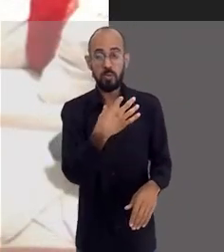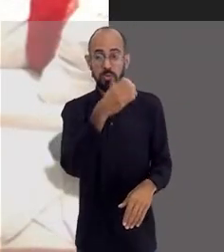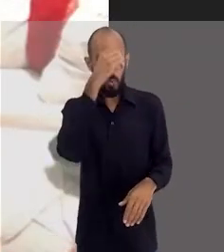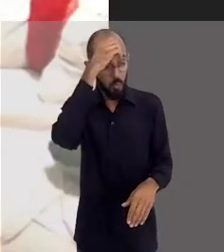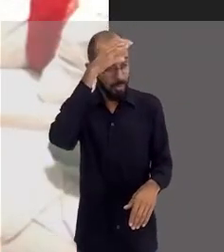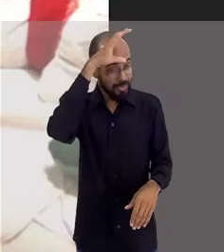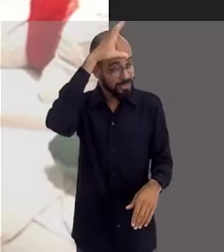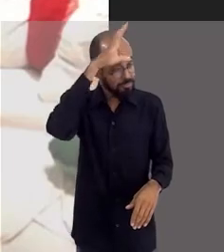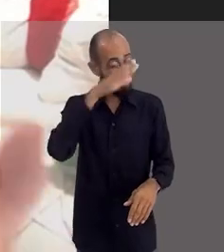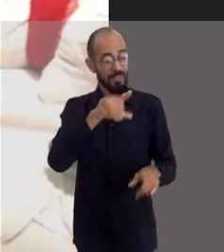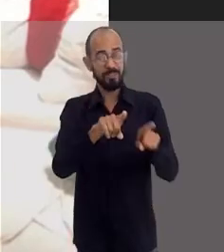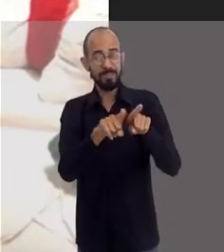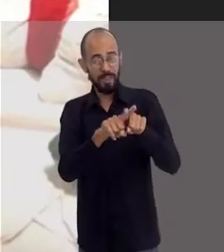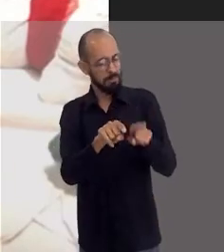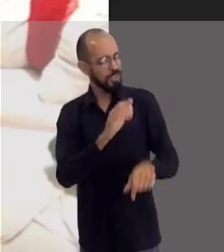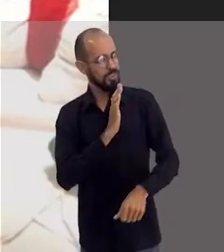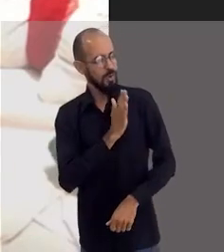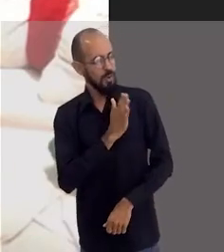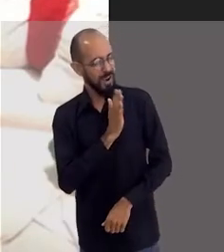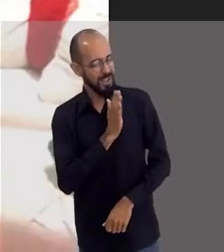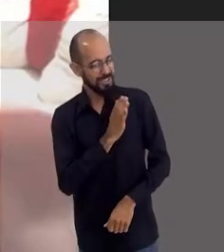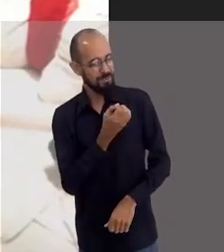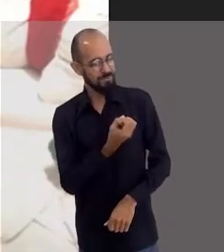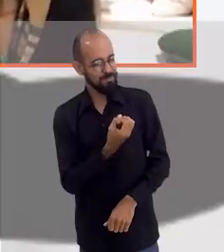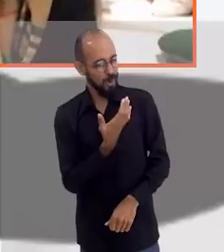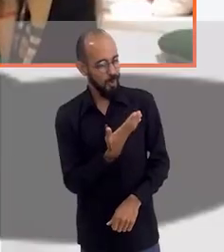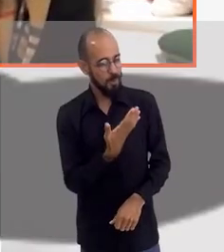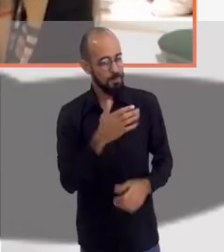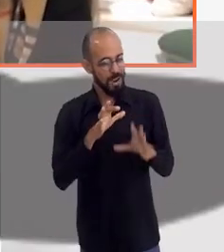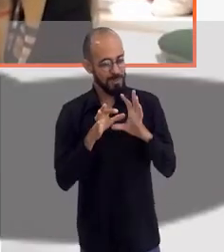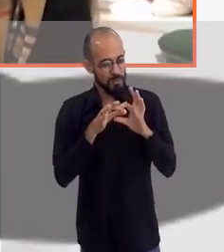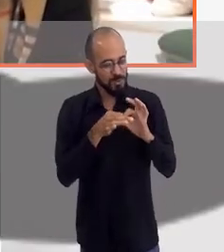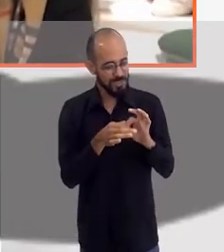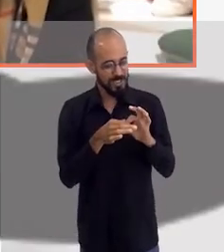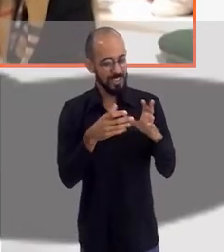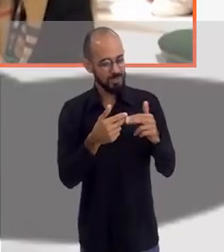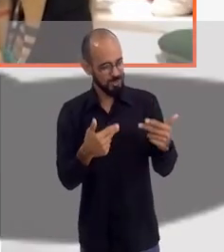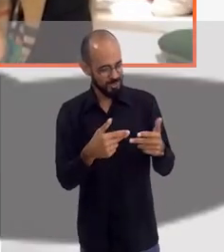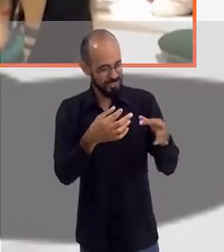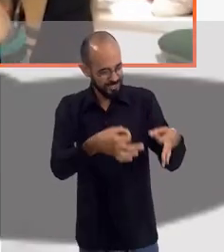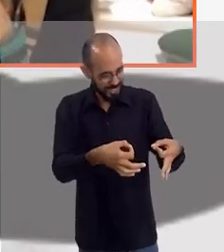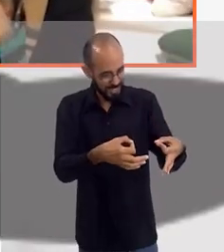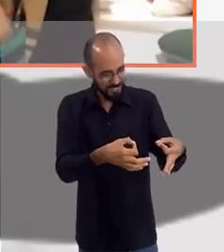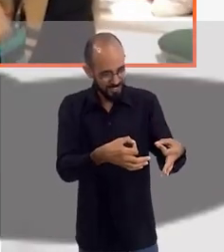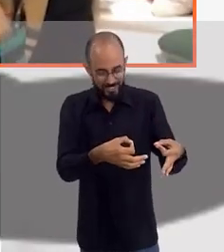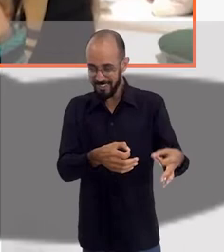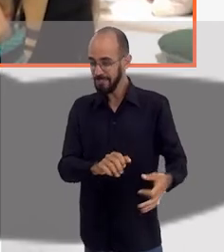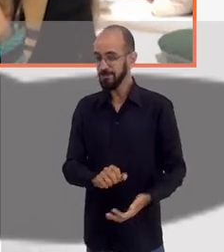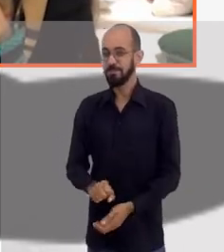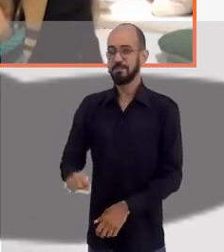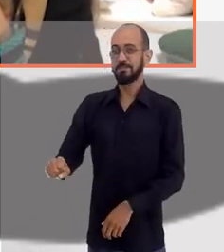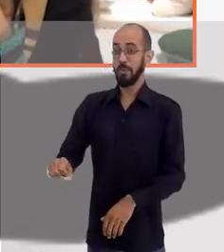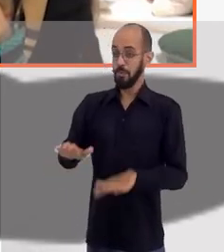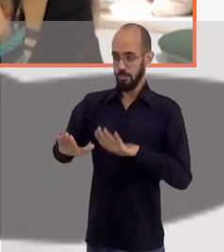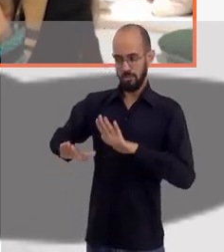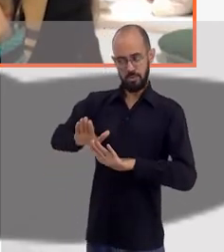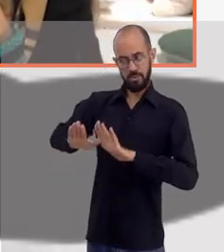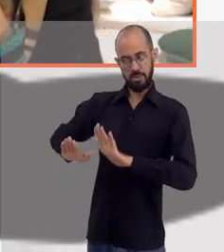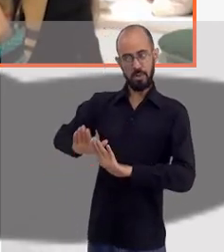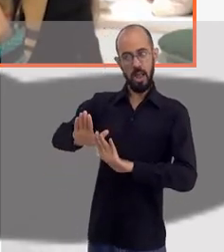informática e o seu coração maior a renda para unir uma coisa a outra e poder beneficiar o próximo o